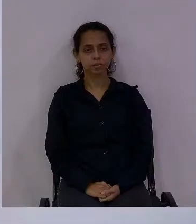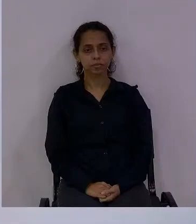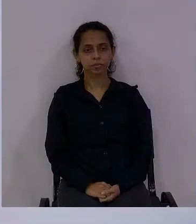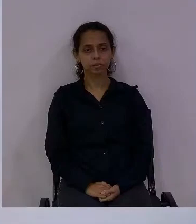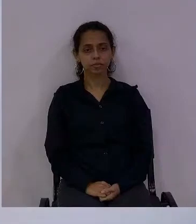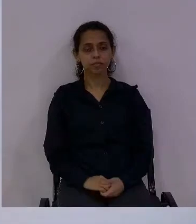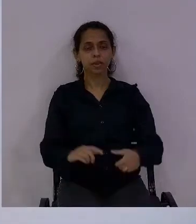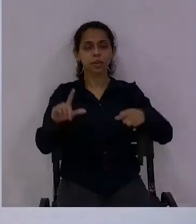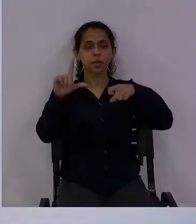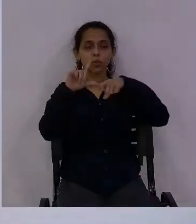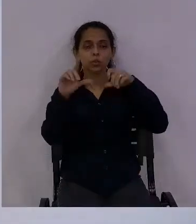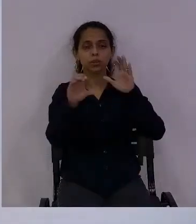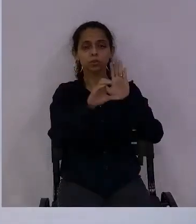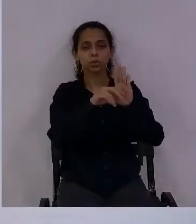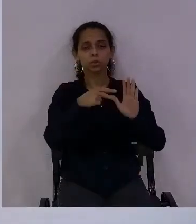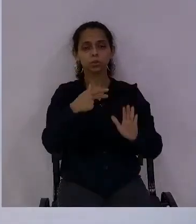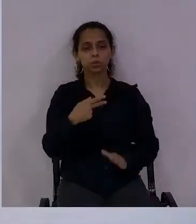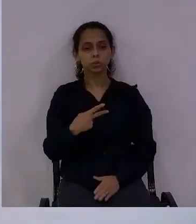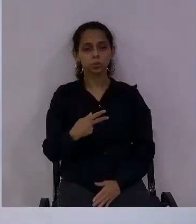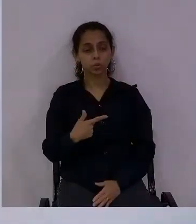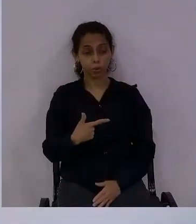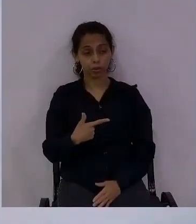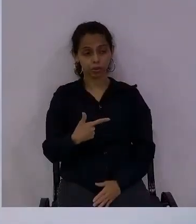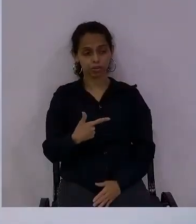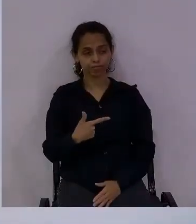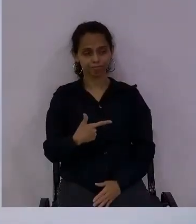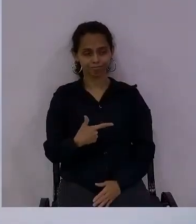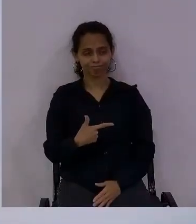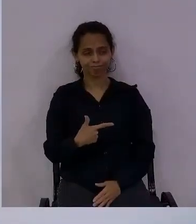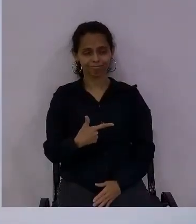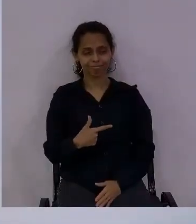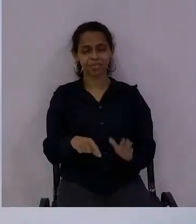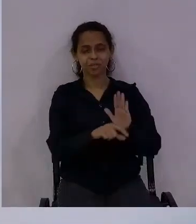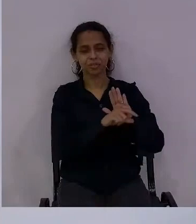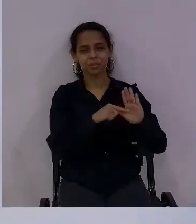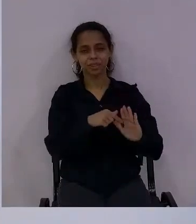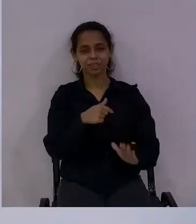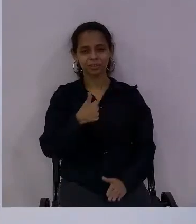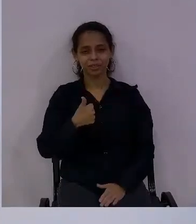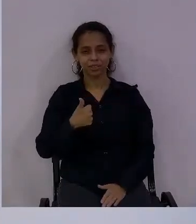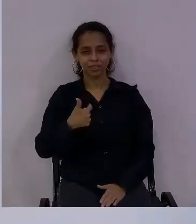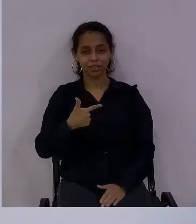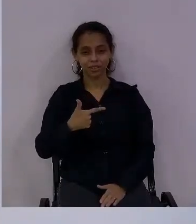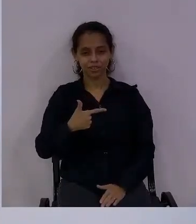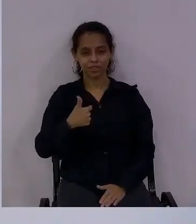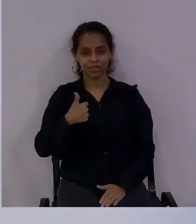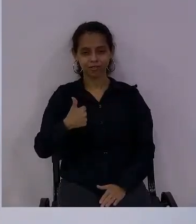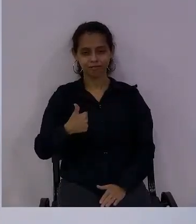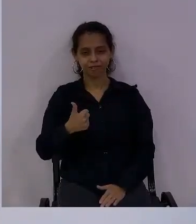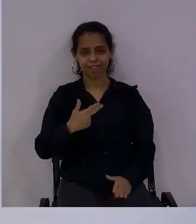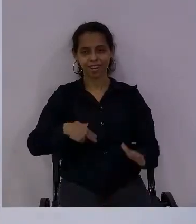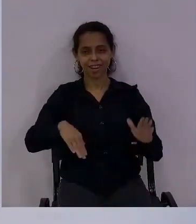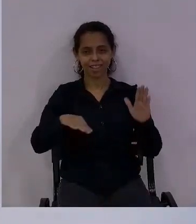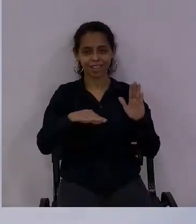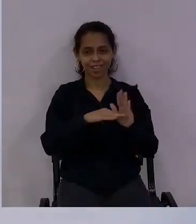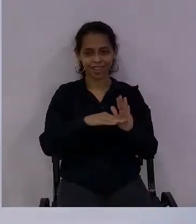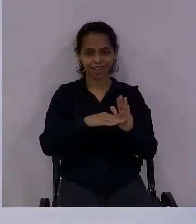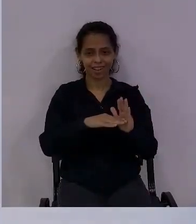Evangelho de Lucas, capítulo 2, nós faremos a leitura do verso 21 ao verso